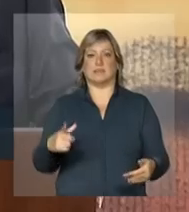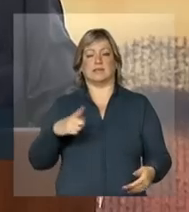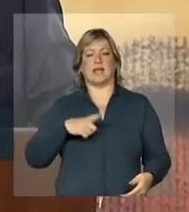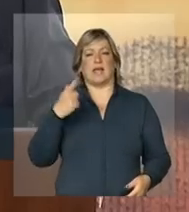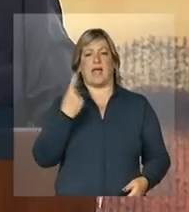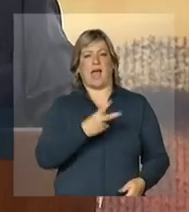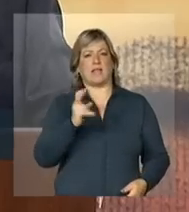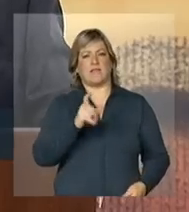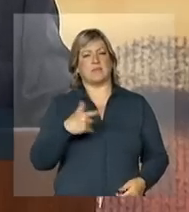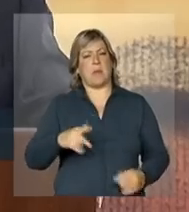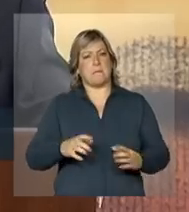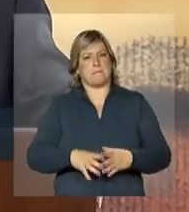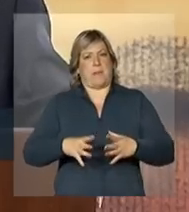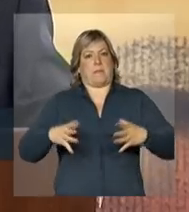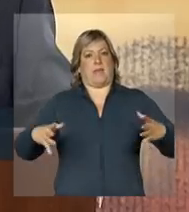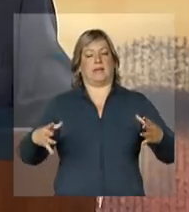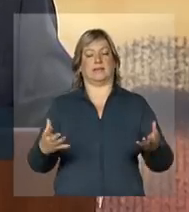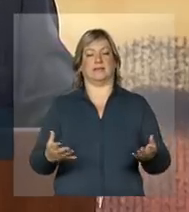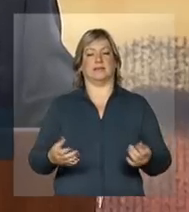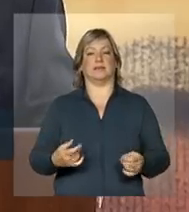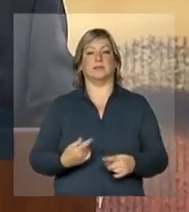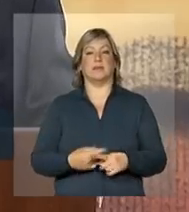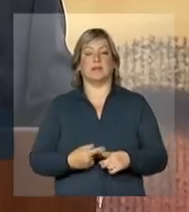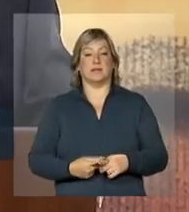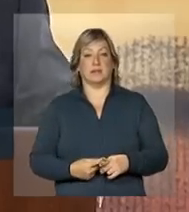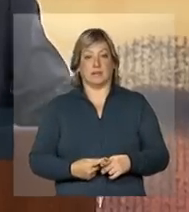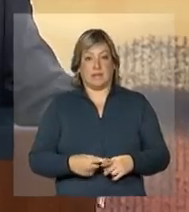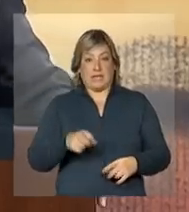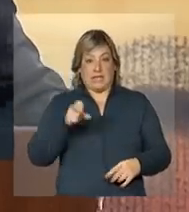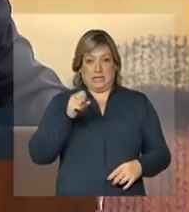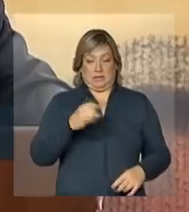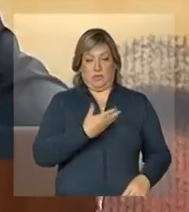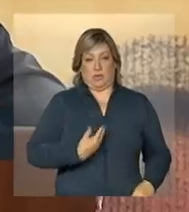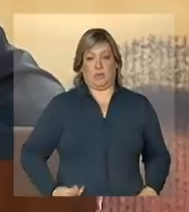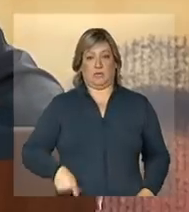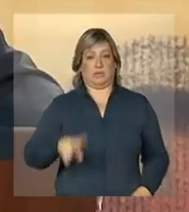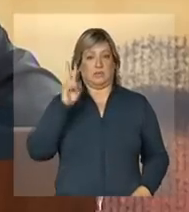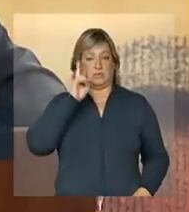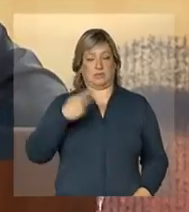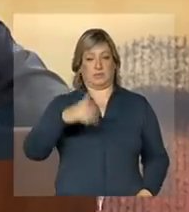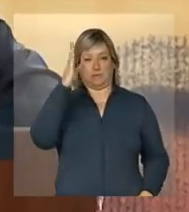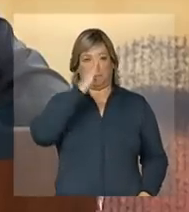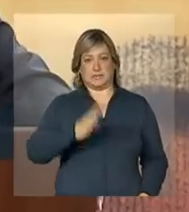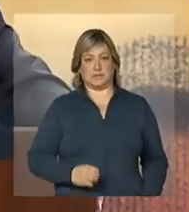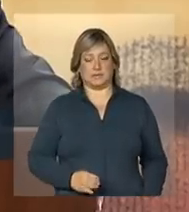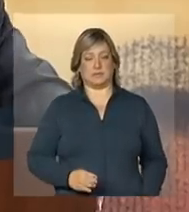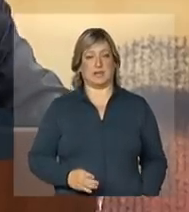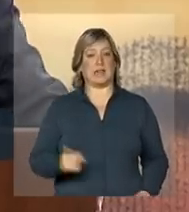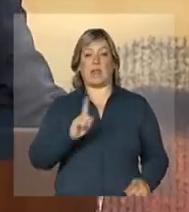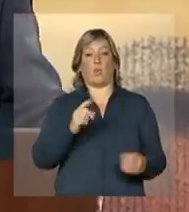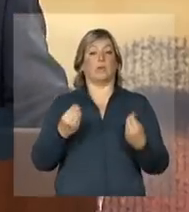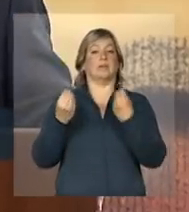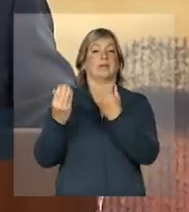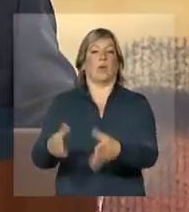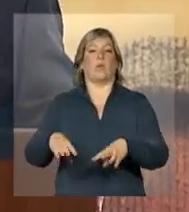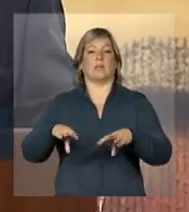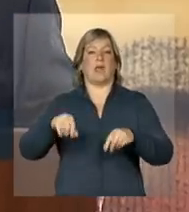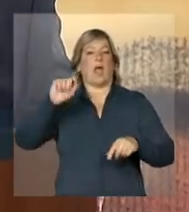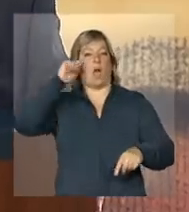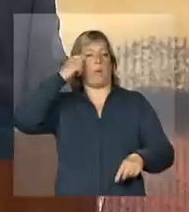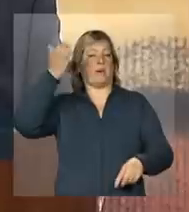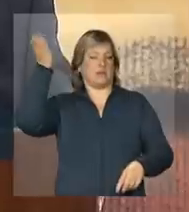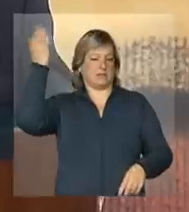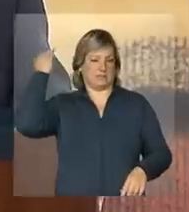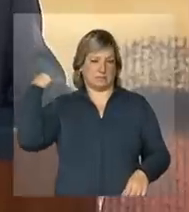cada vez mais então se o estado brasileiro ao longo da sua história negou esses direitos do acesso à terra e à políticas públicas